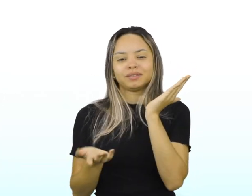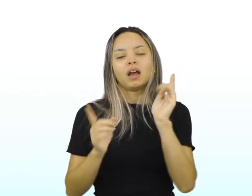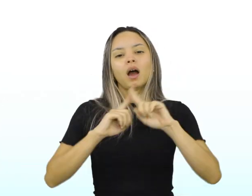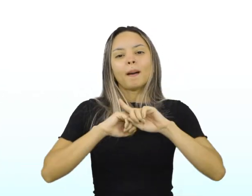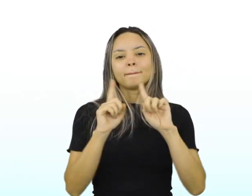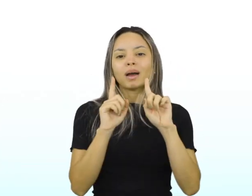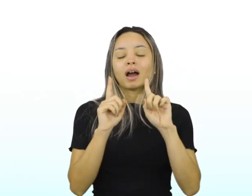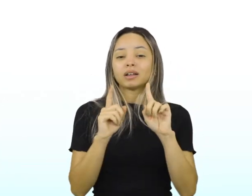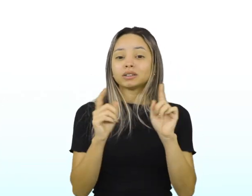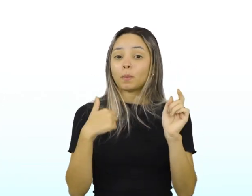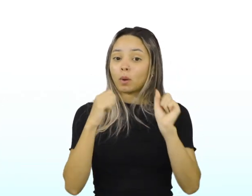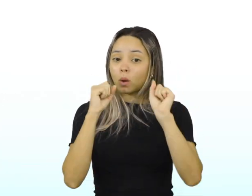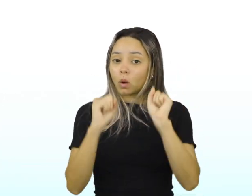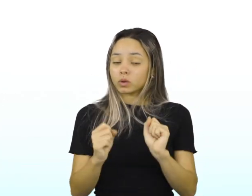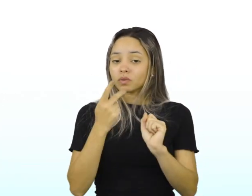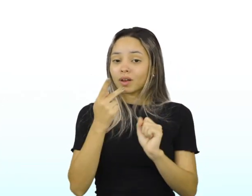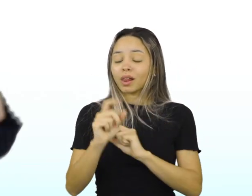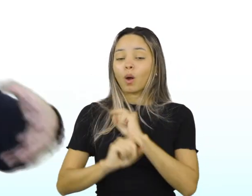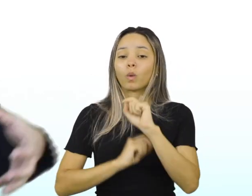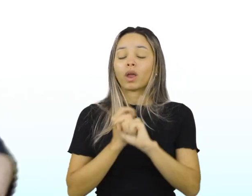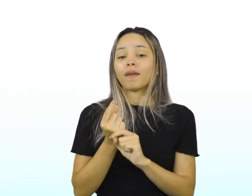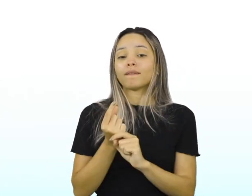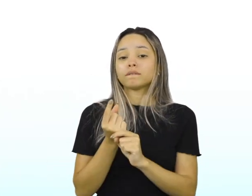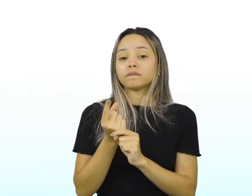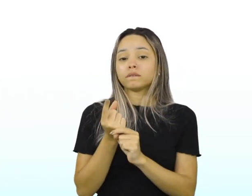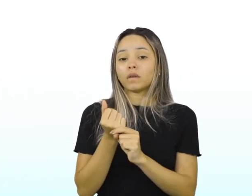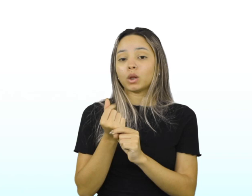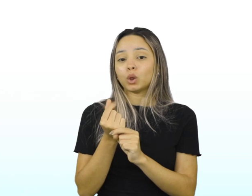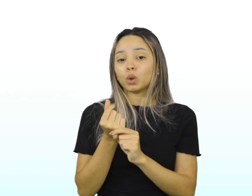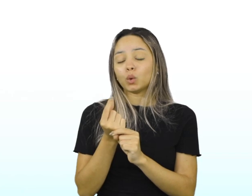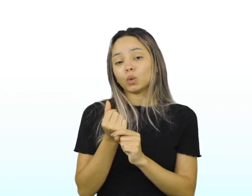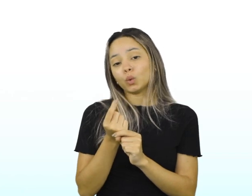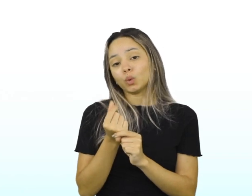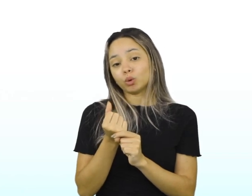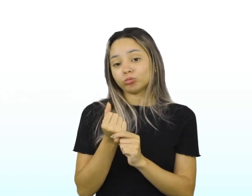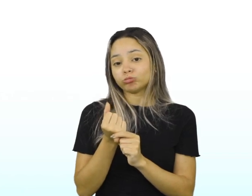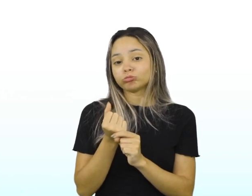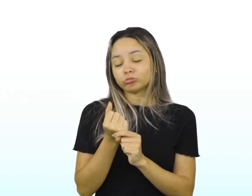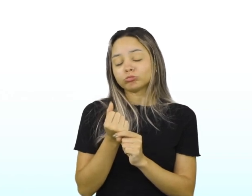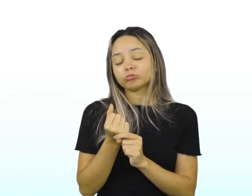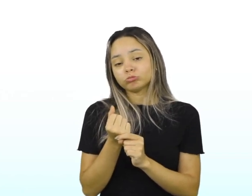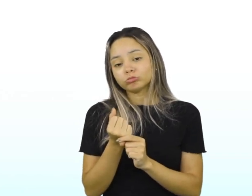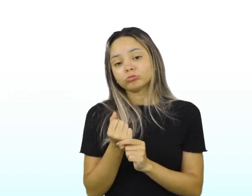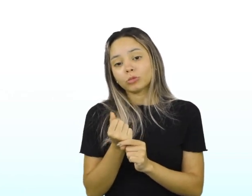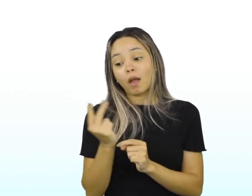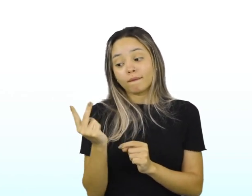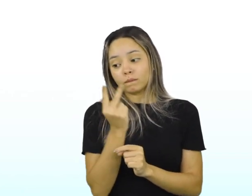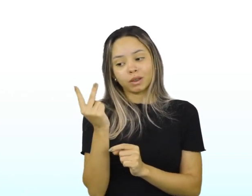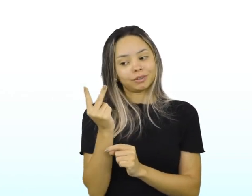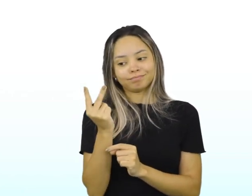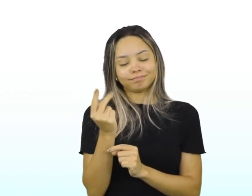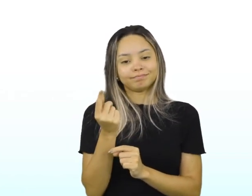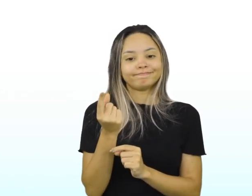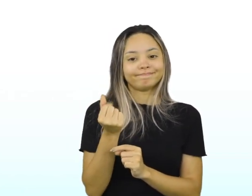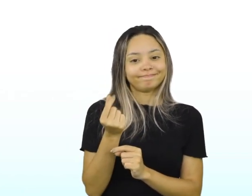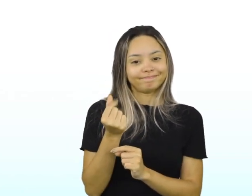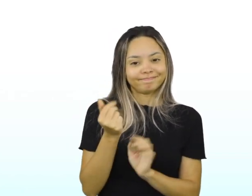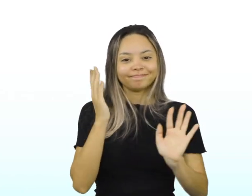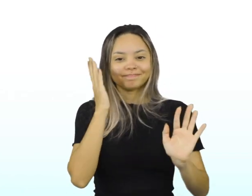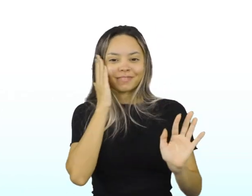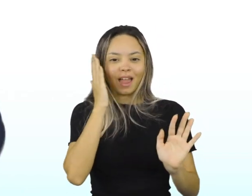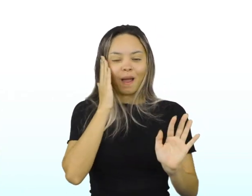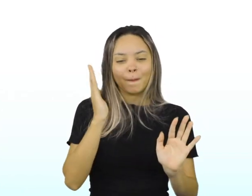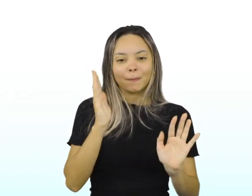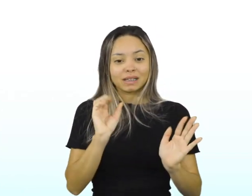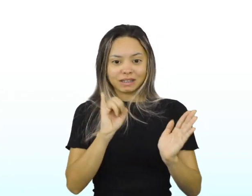falar, mas Jean Baudrillard fala do valor signo. Hoje nós compramos muito pelo que o produto vale no sentido